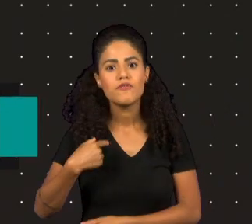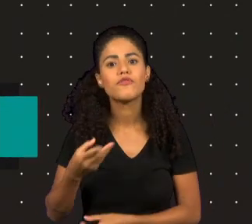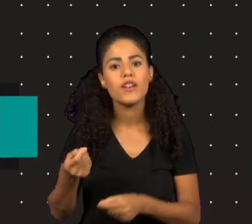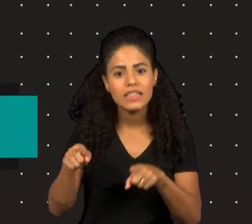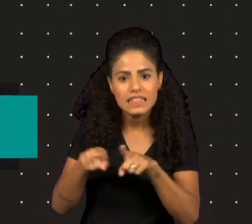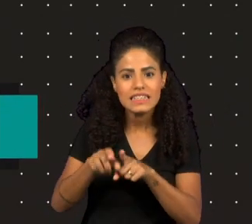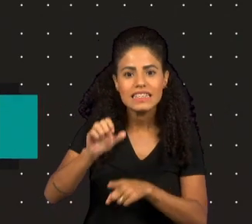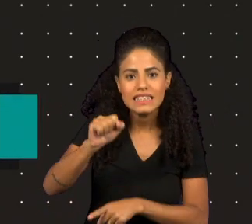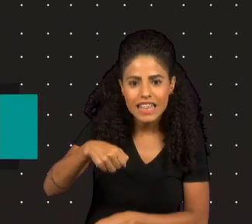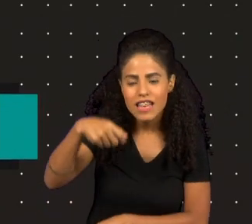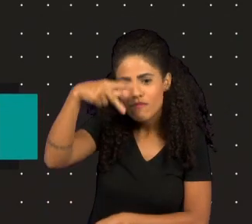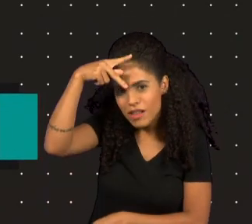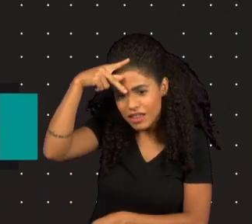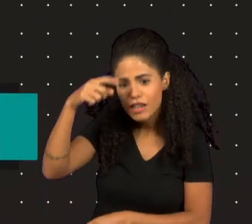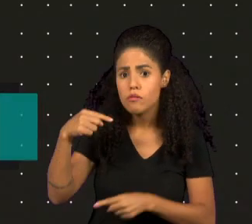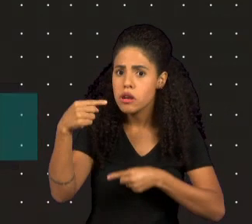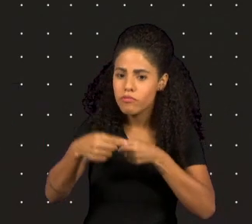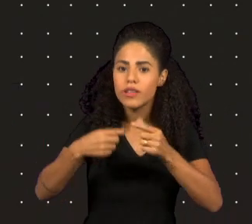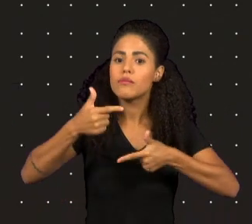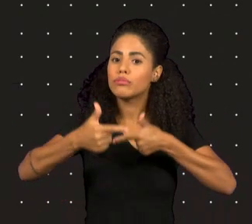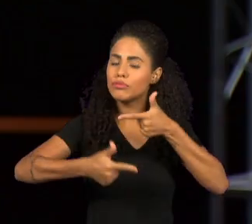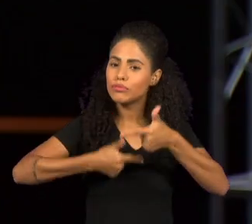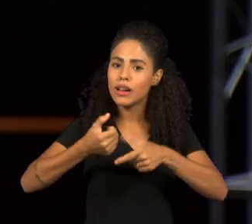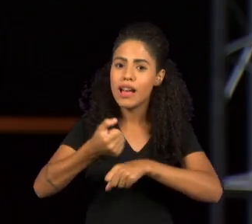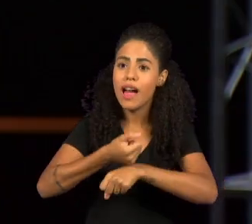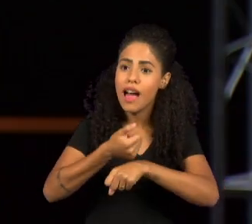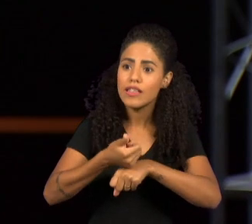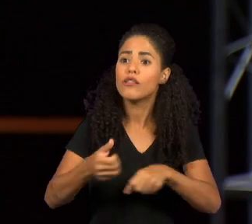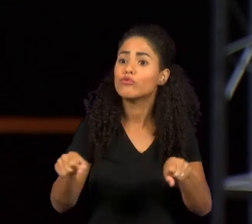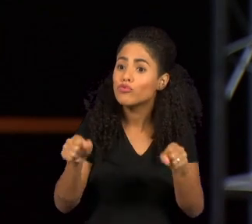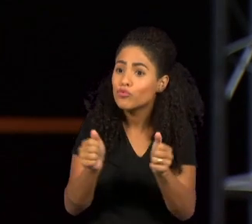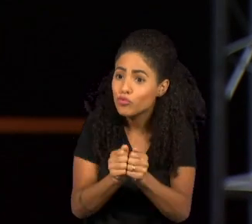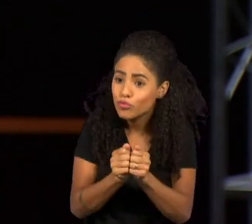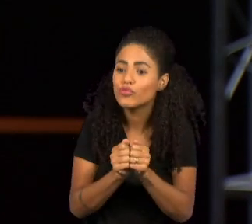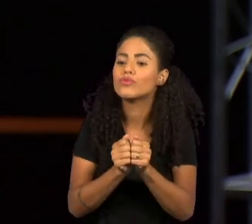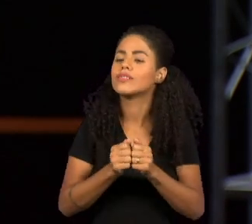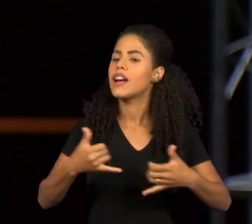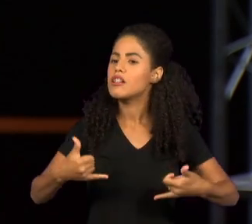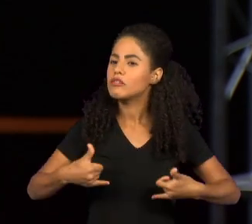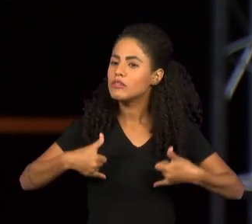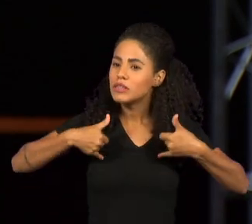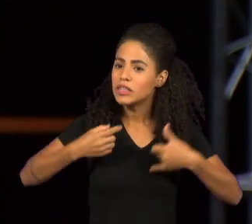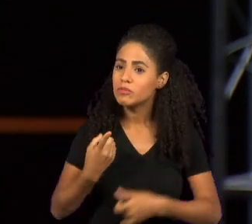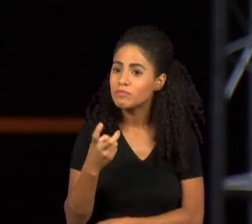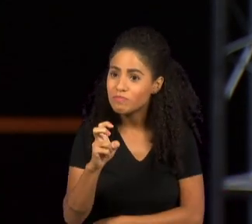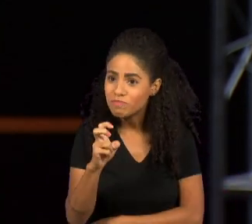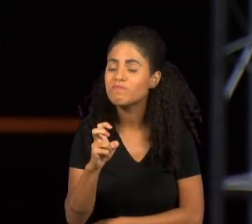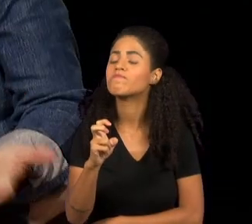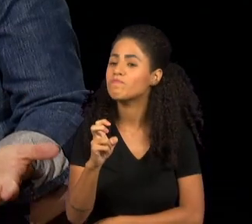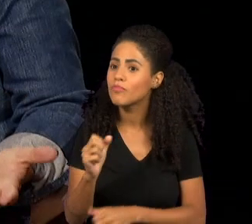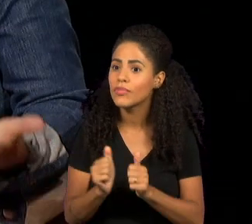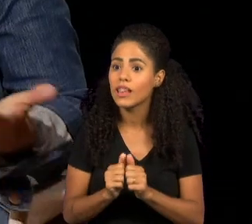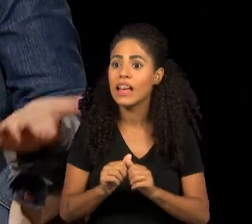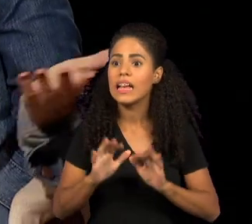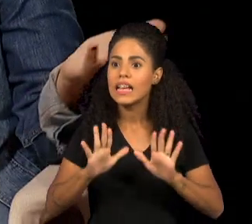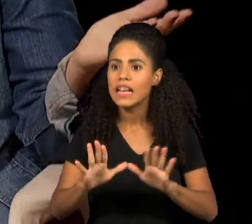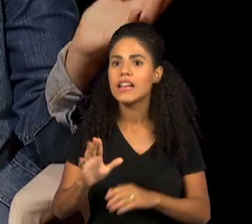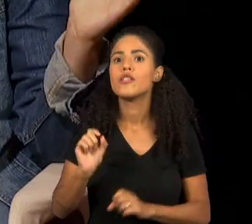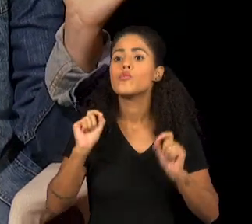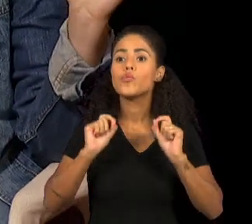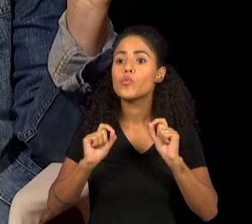Depois eu fui trabalhar com ele lá na frente. Então, era uma vida super normal, até que o